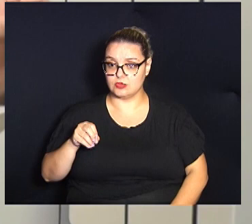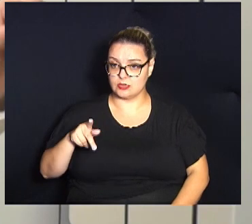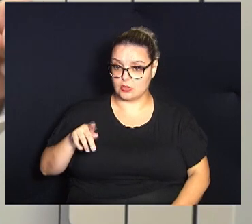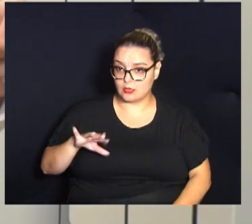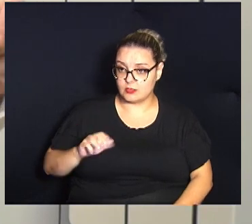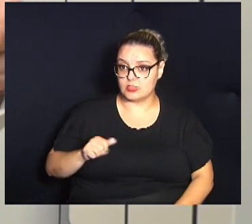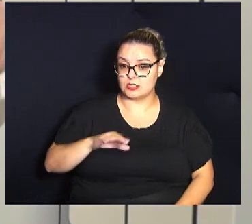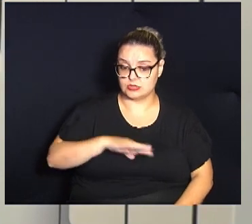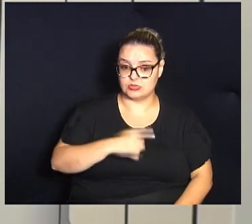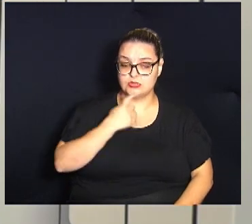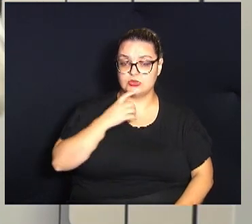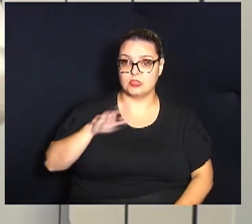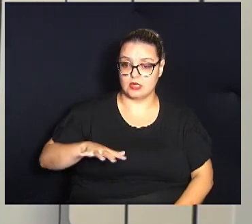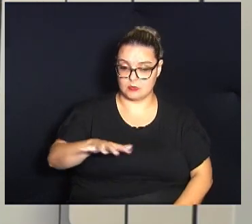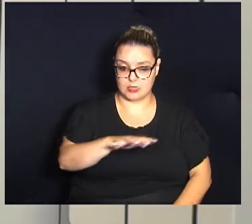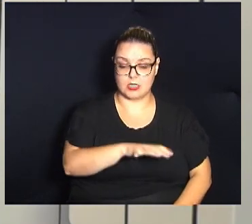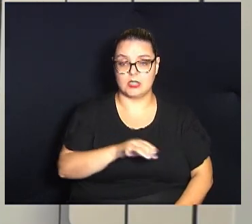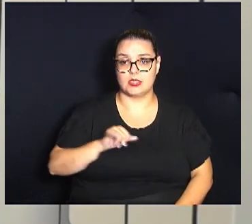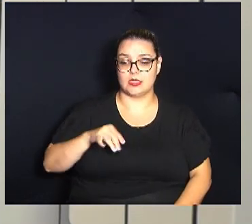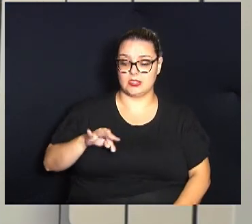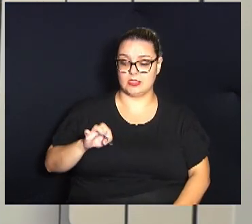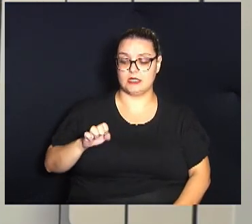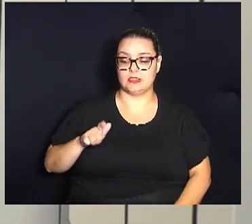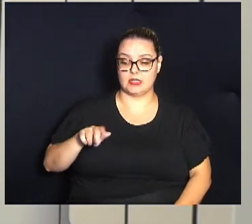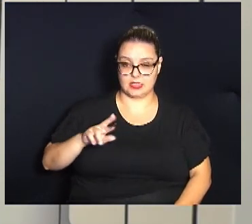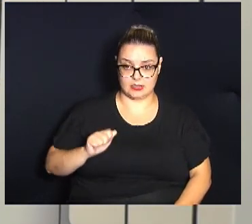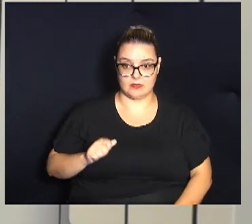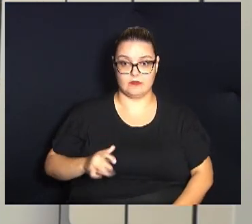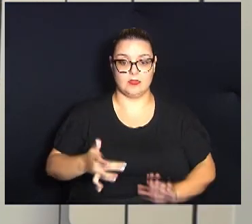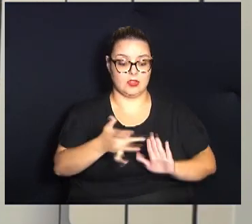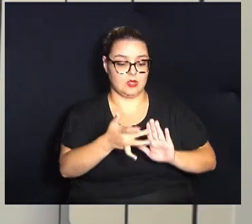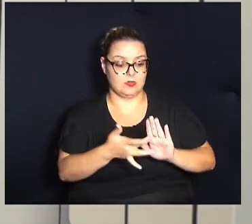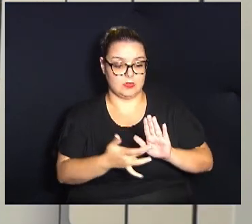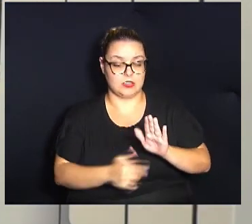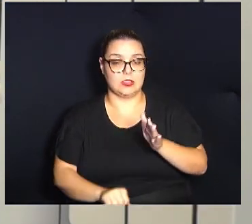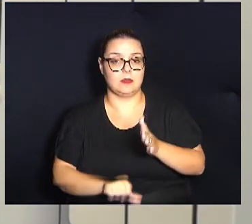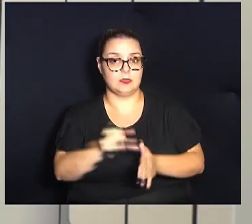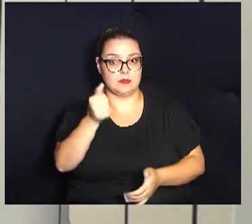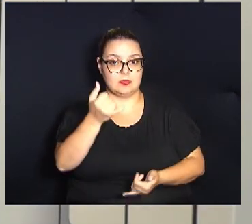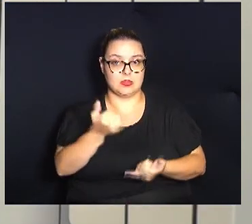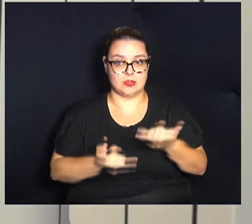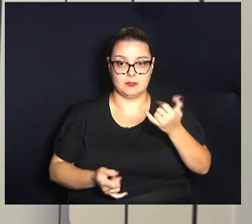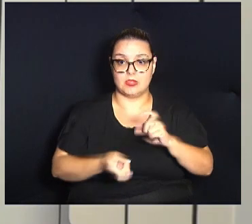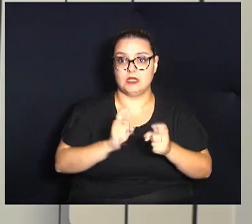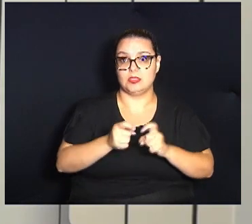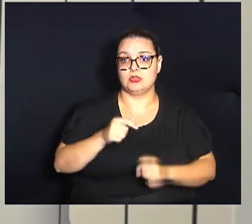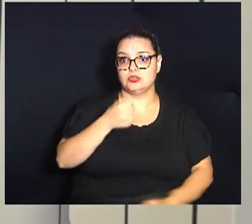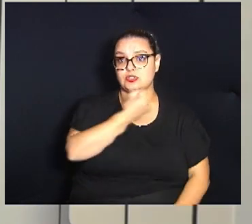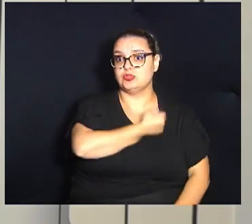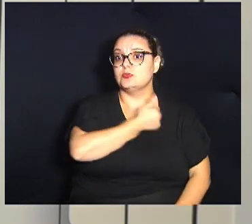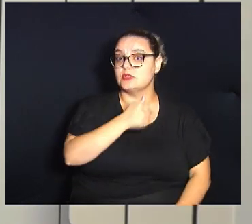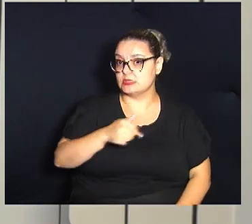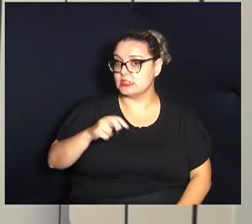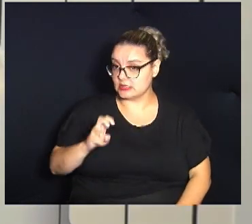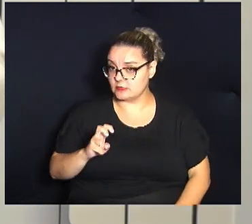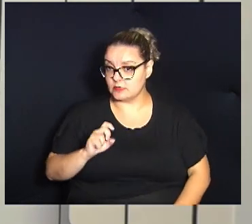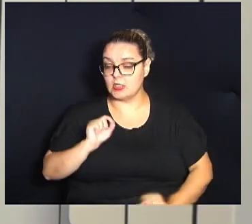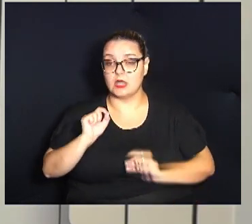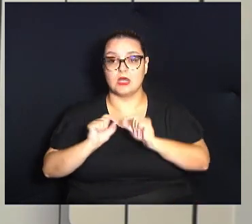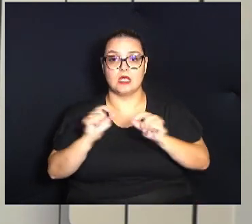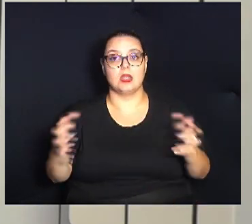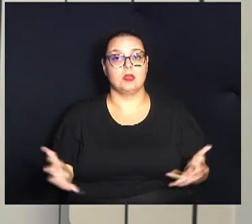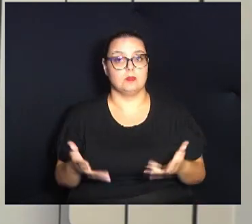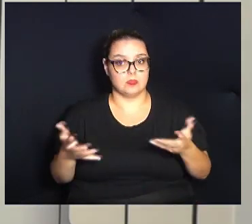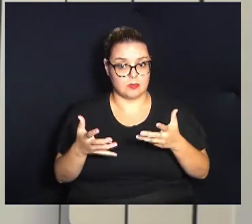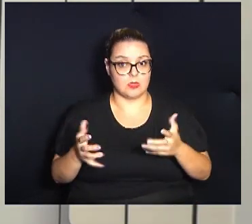a Integra Campinas, foi a pauta da primeira parte da reunião ordinária de número 75. Quem promoveu o